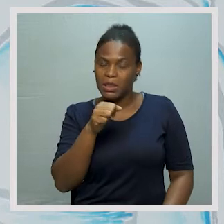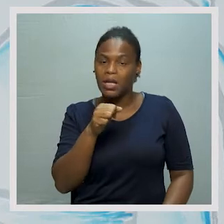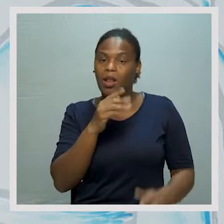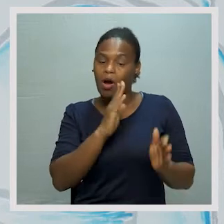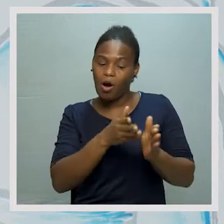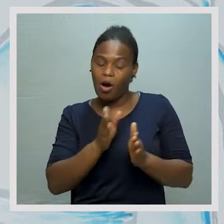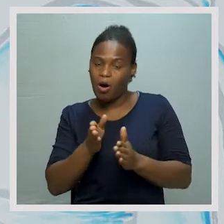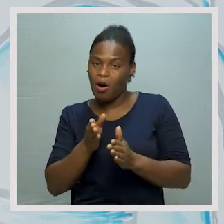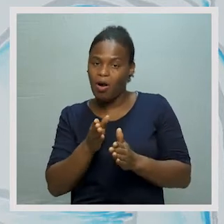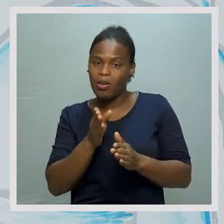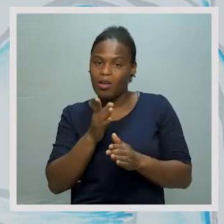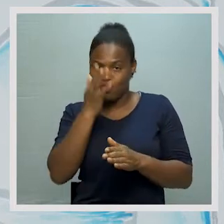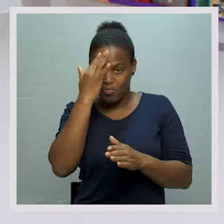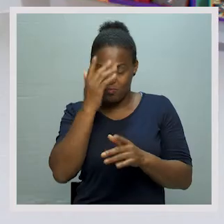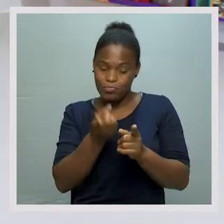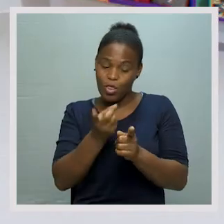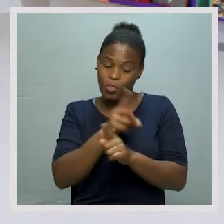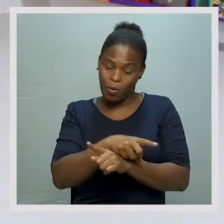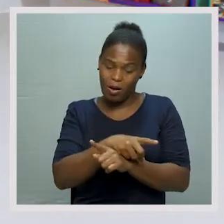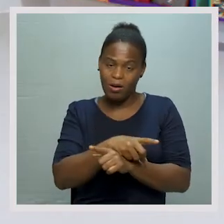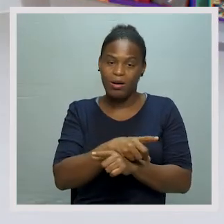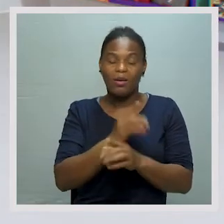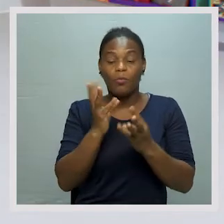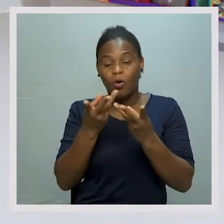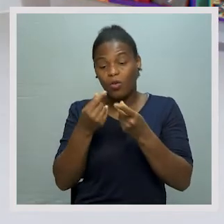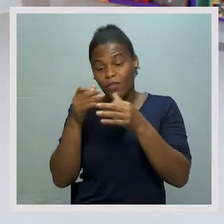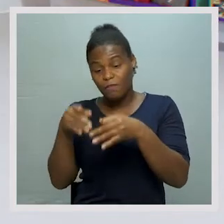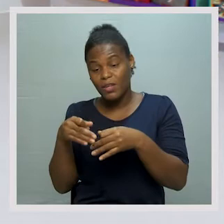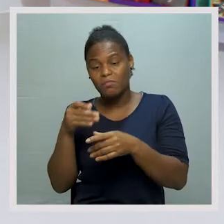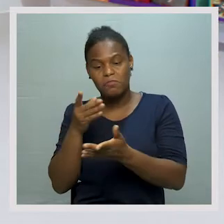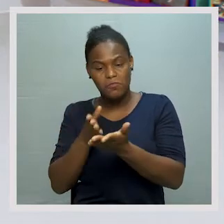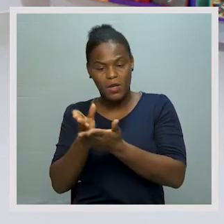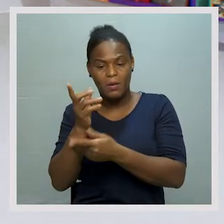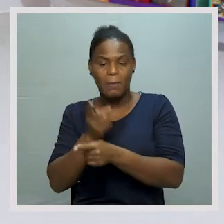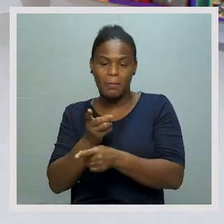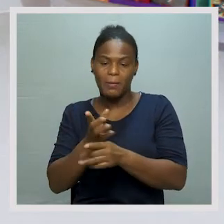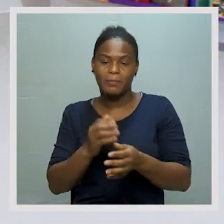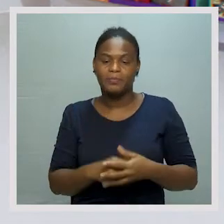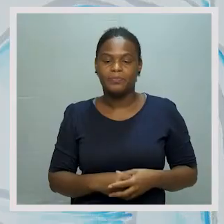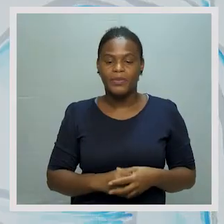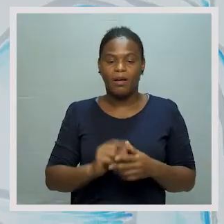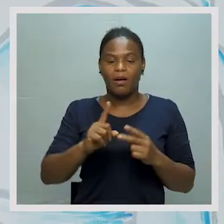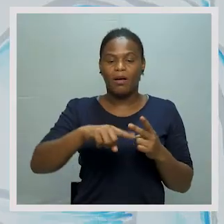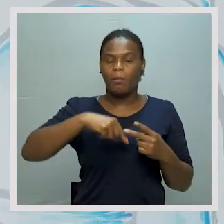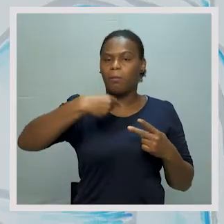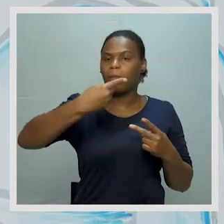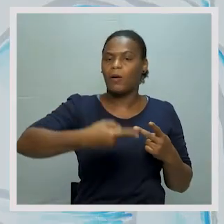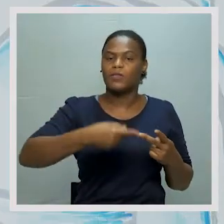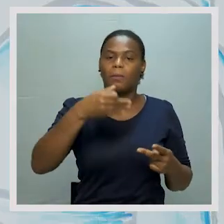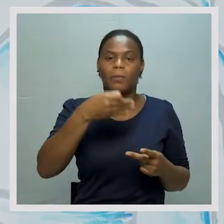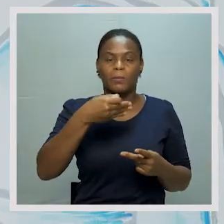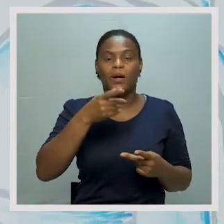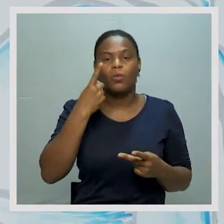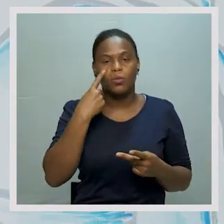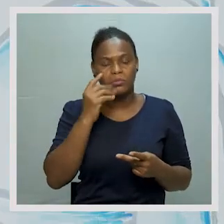a ordem dos fatores e o resultado vai permanecer. Vamos à próxima propriedade, também